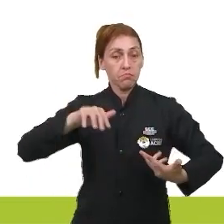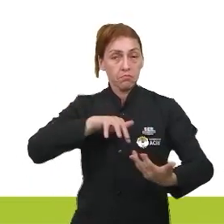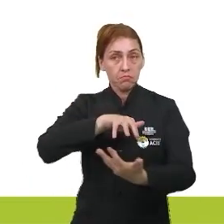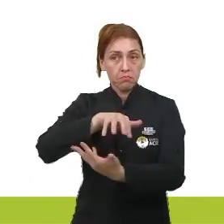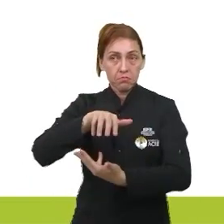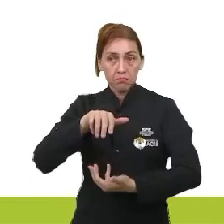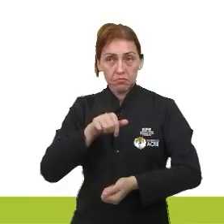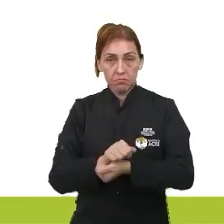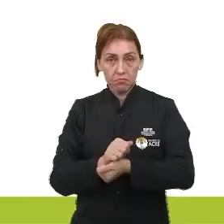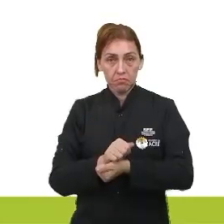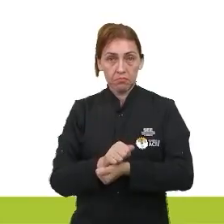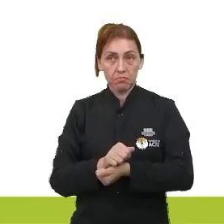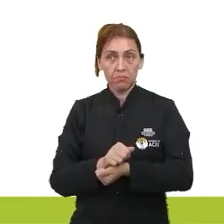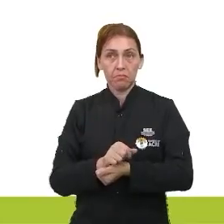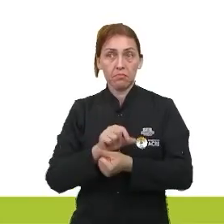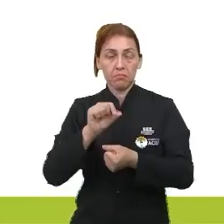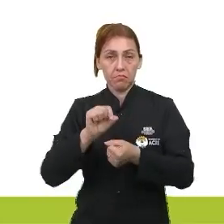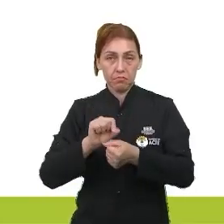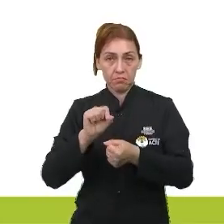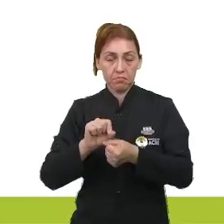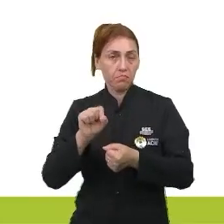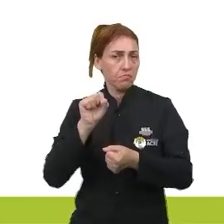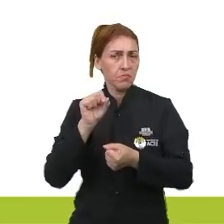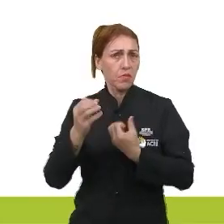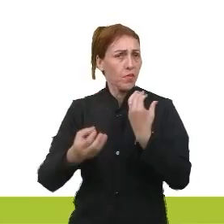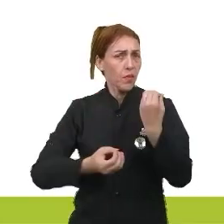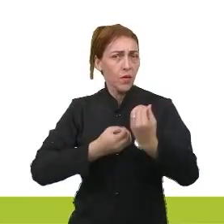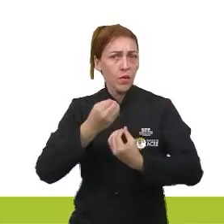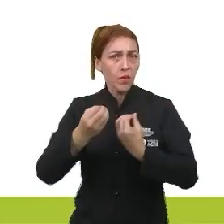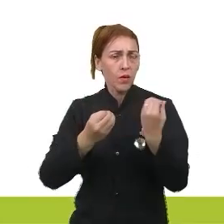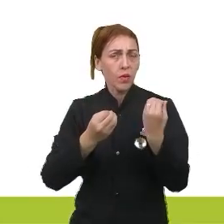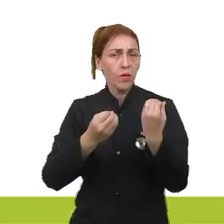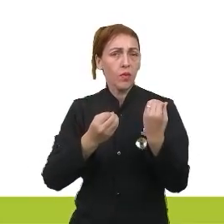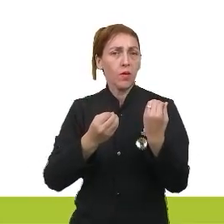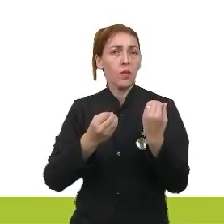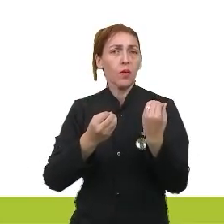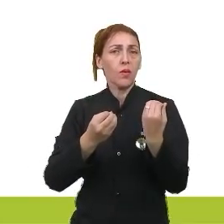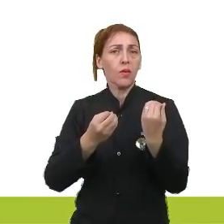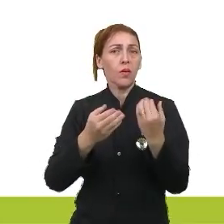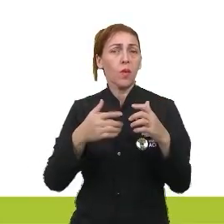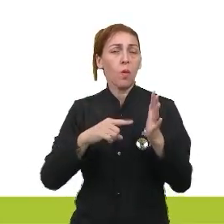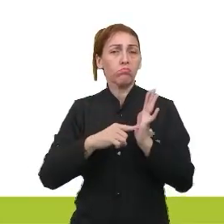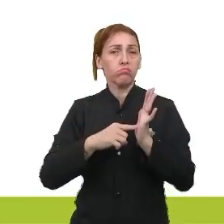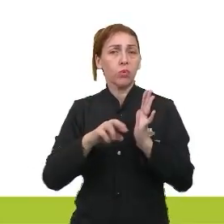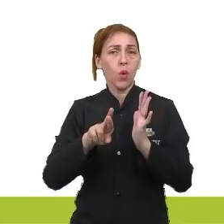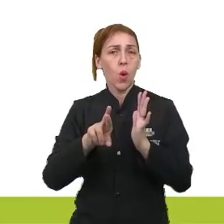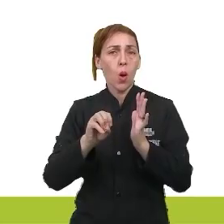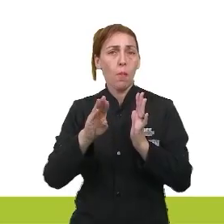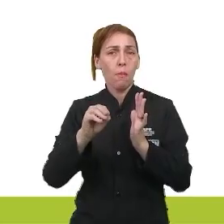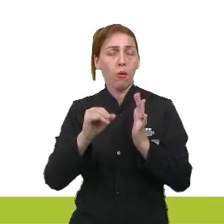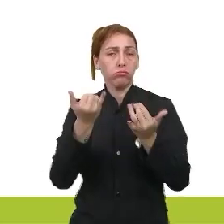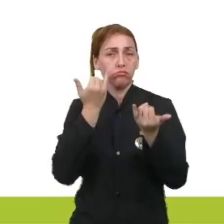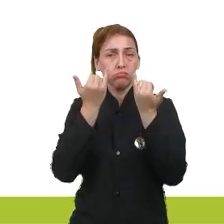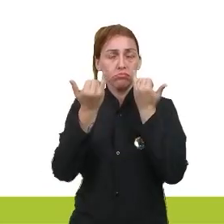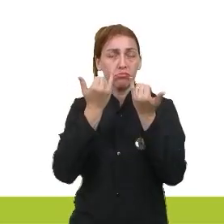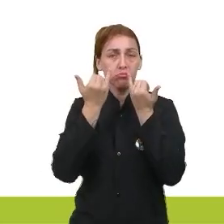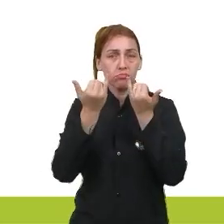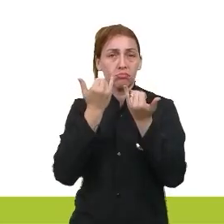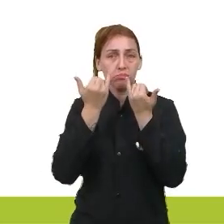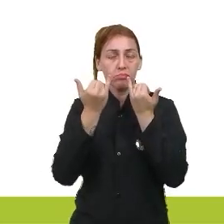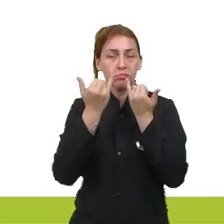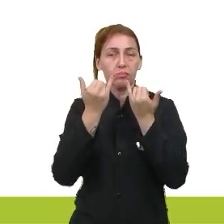mundo, executando aí um braço robótico com a transmissão de dados em tempo